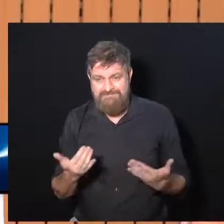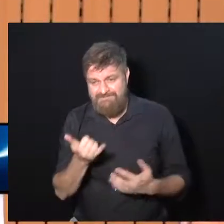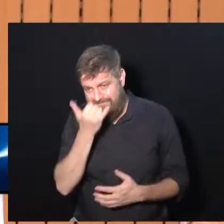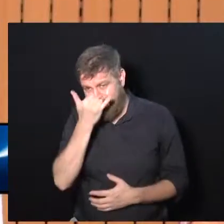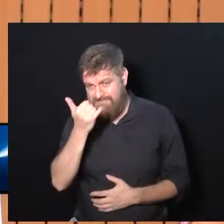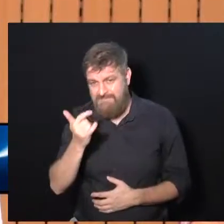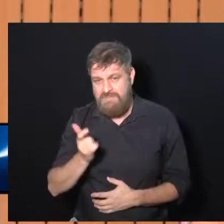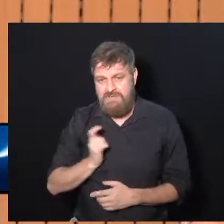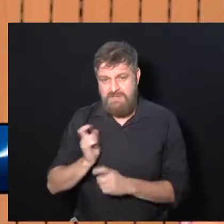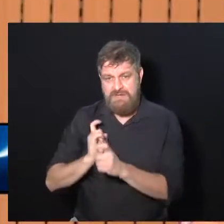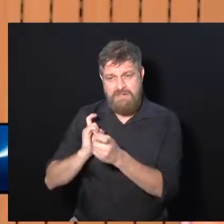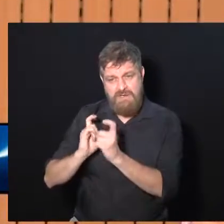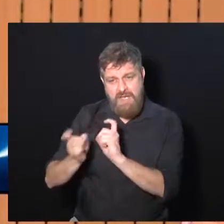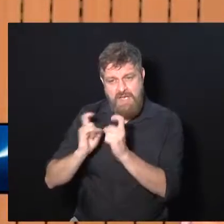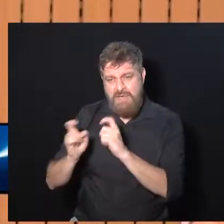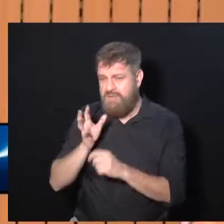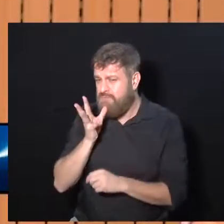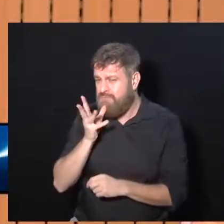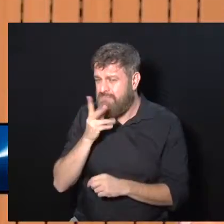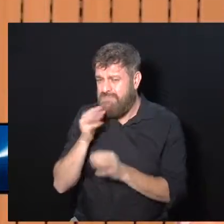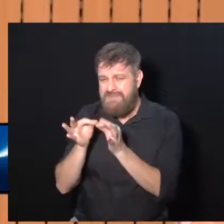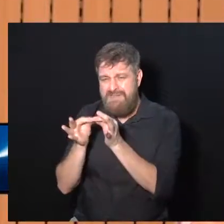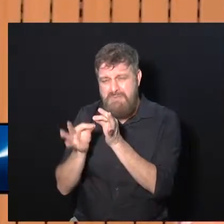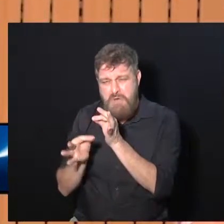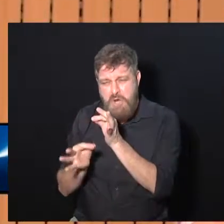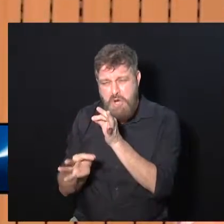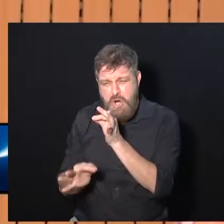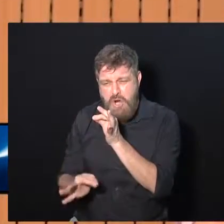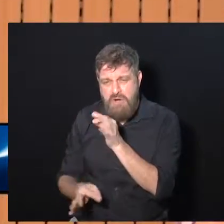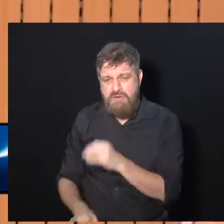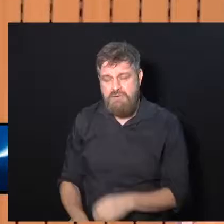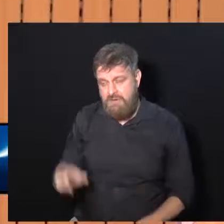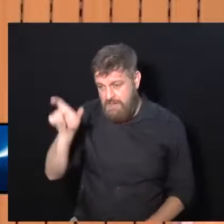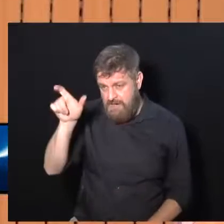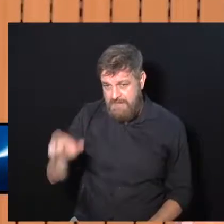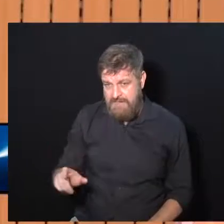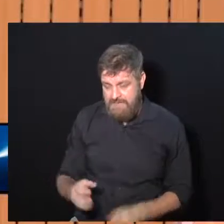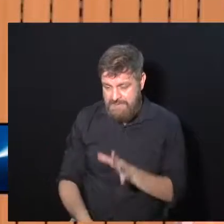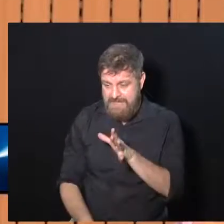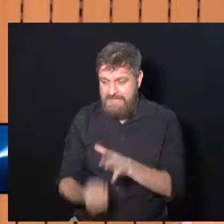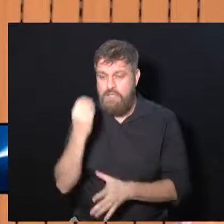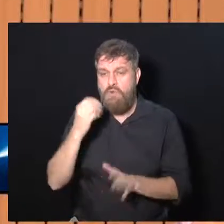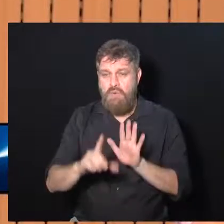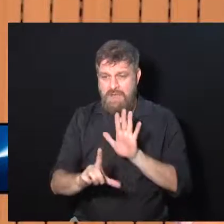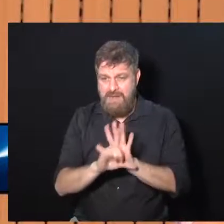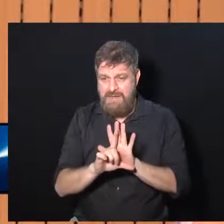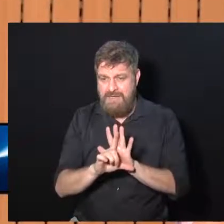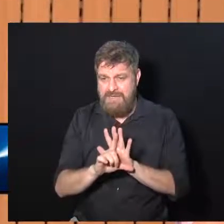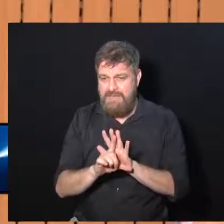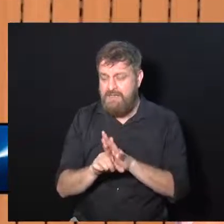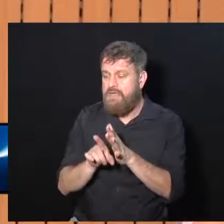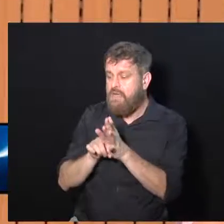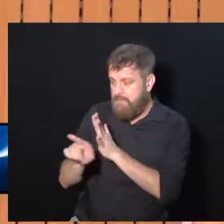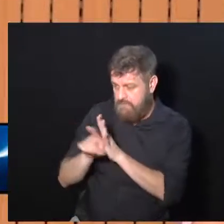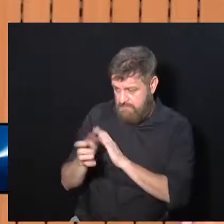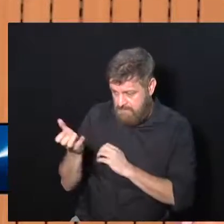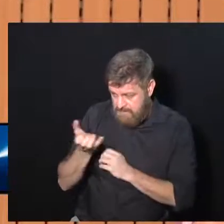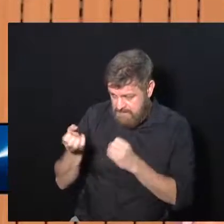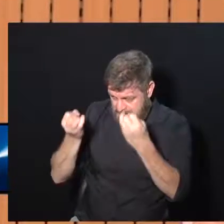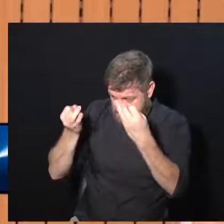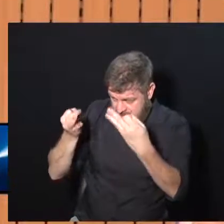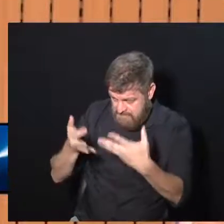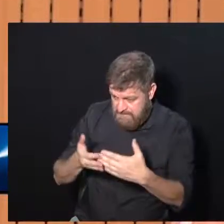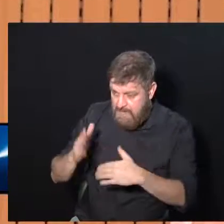outra reunião acabou demorando um pouco. Eu queria, como ele foi autor da lei, se o vereador gostaria de falar um pouco sobre